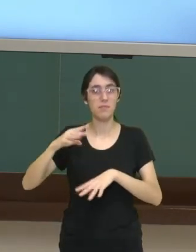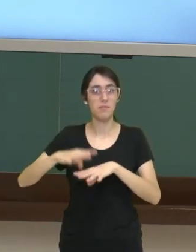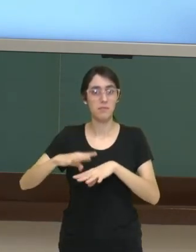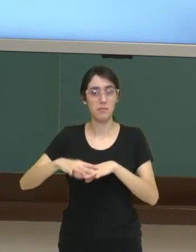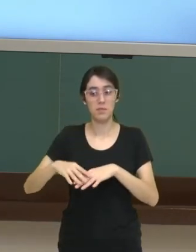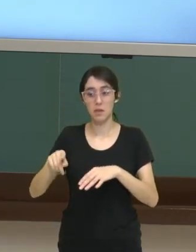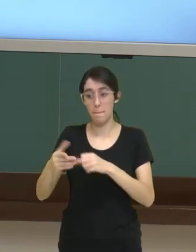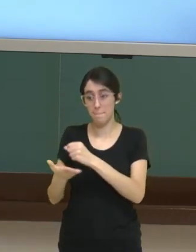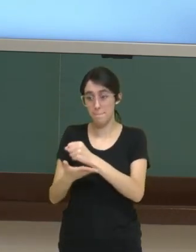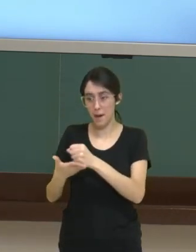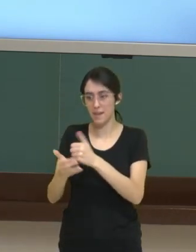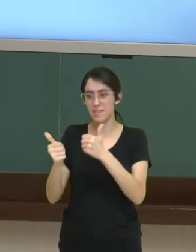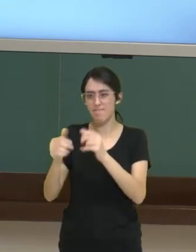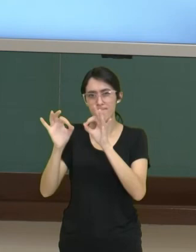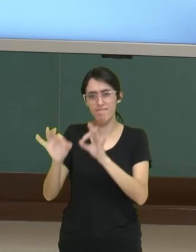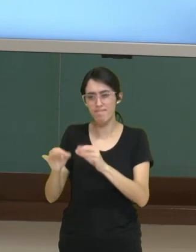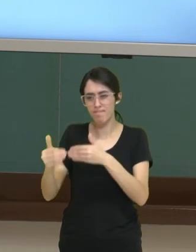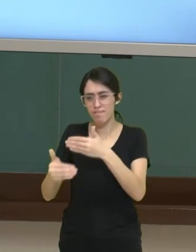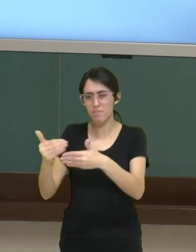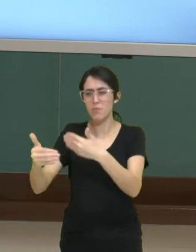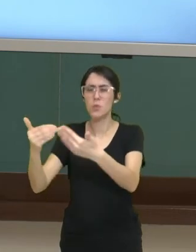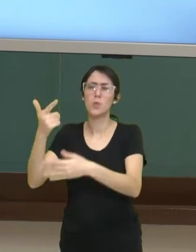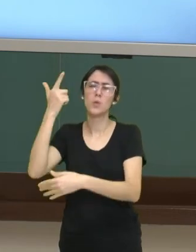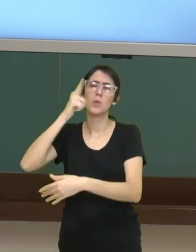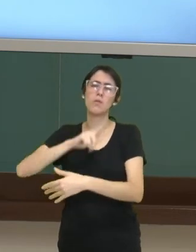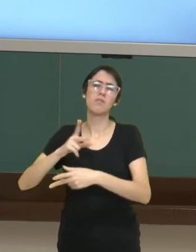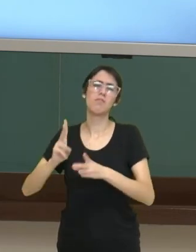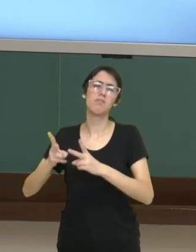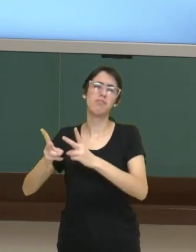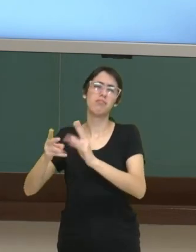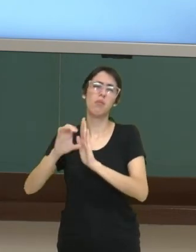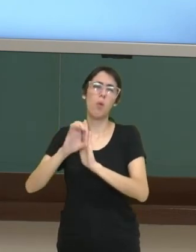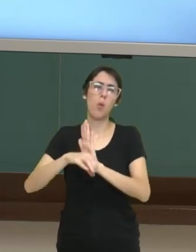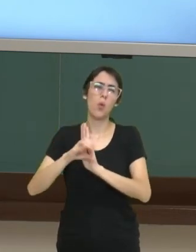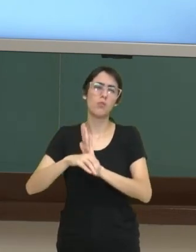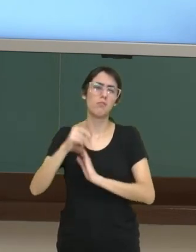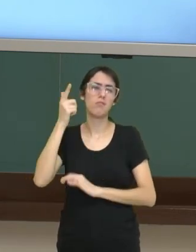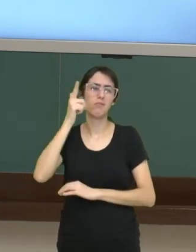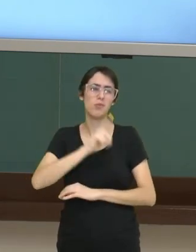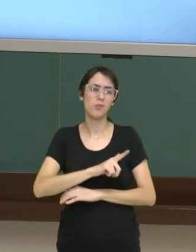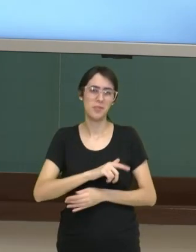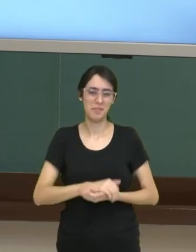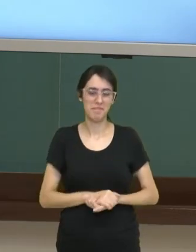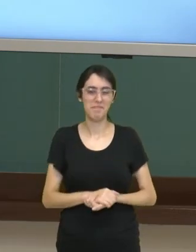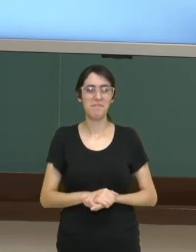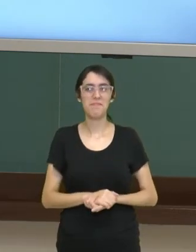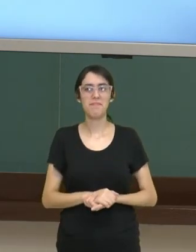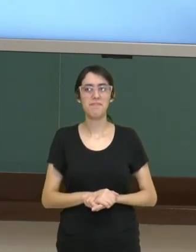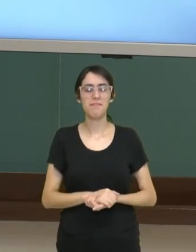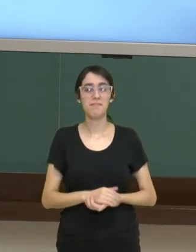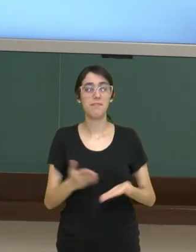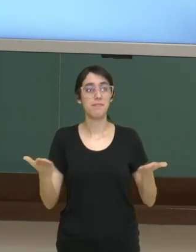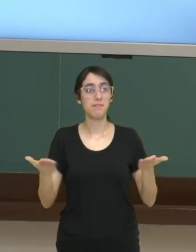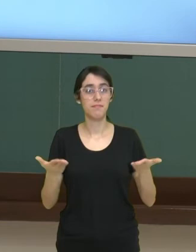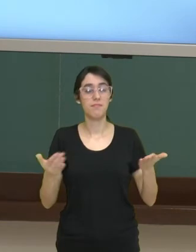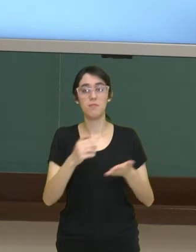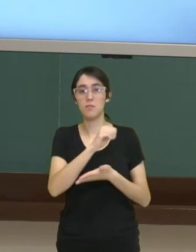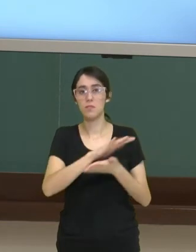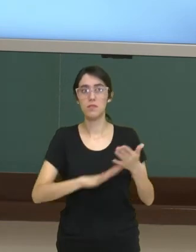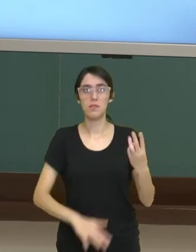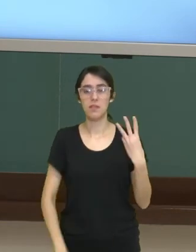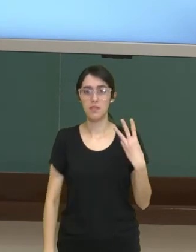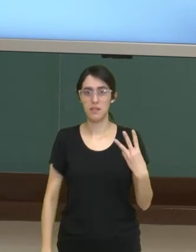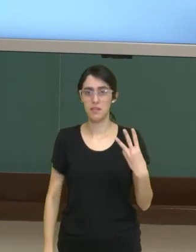Se a base é boa, você consegue aprender os conceitos matemáticos mais complexos. Agora vamos para o terceiro,